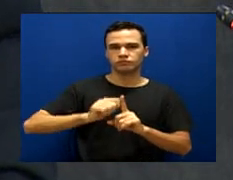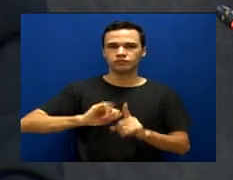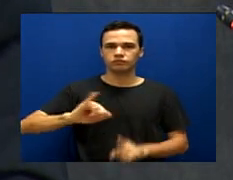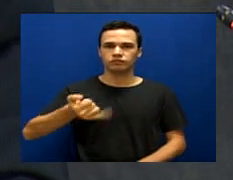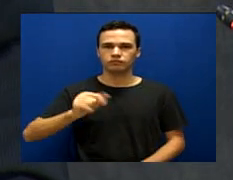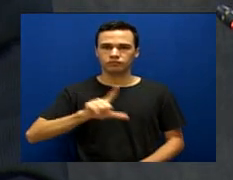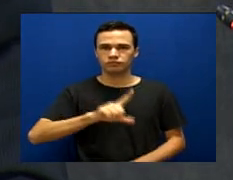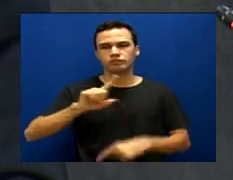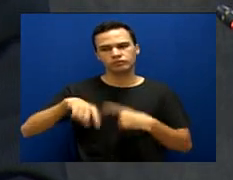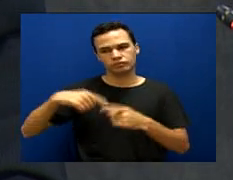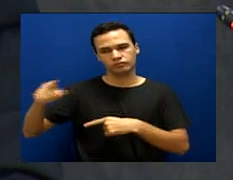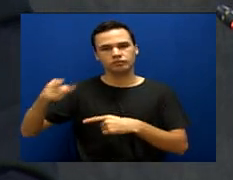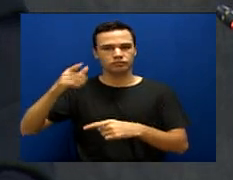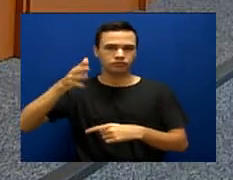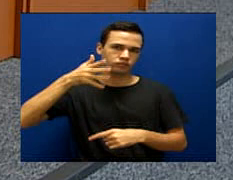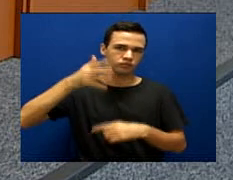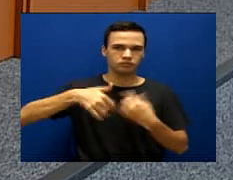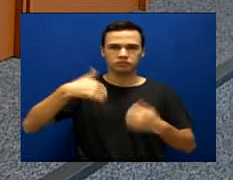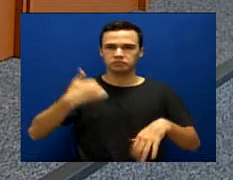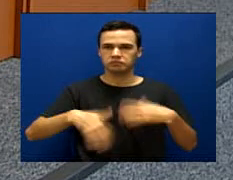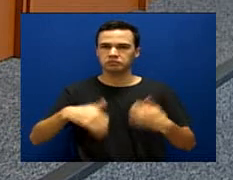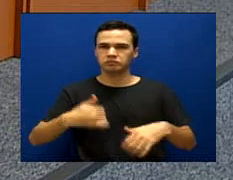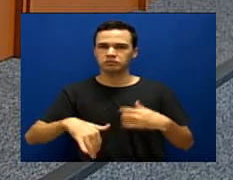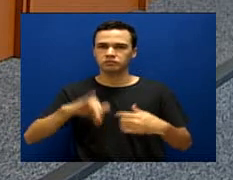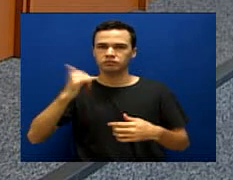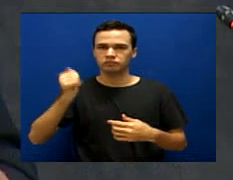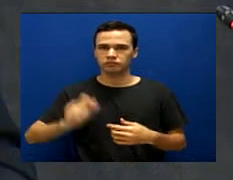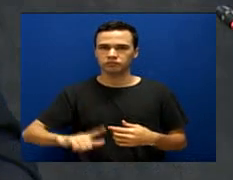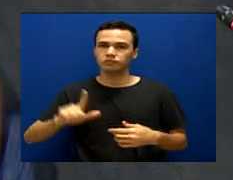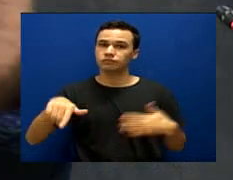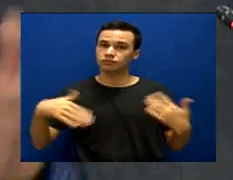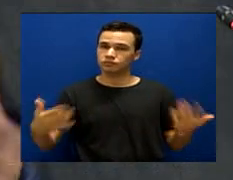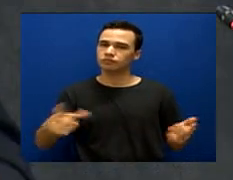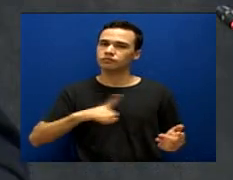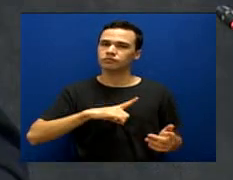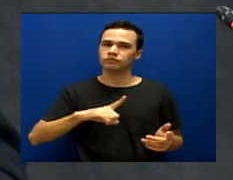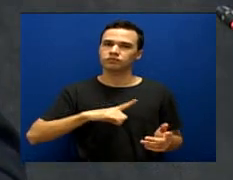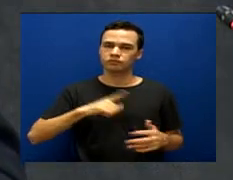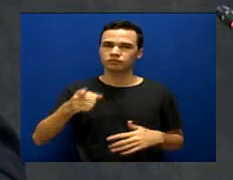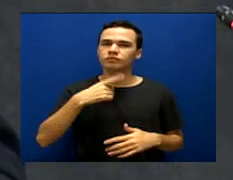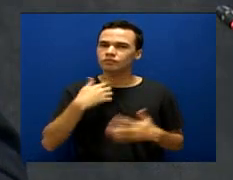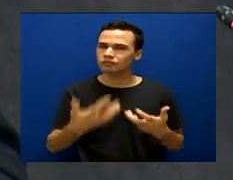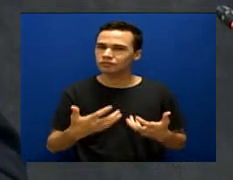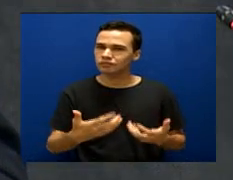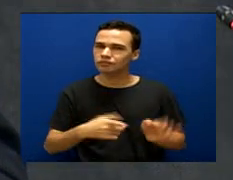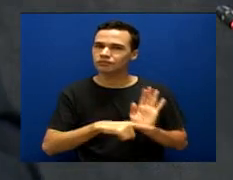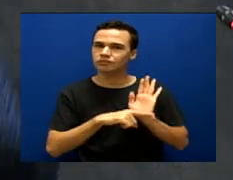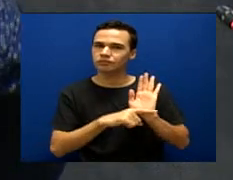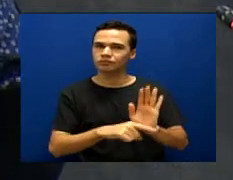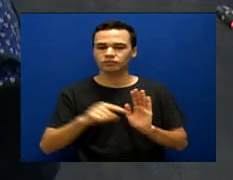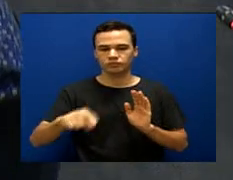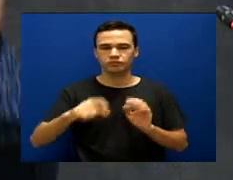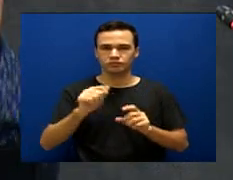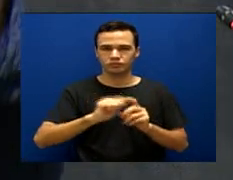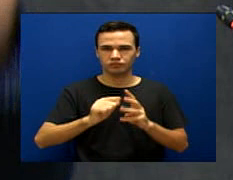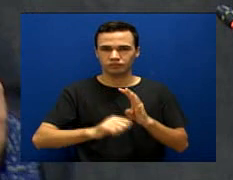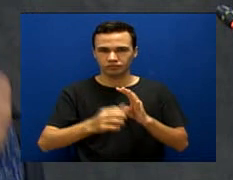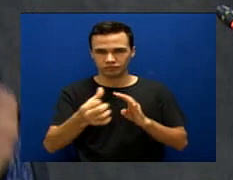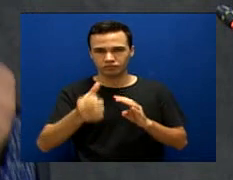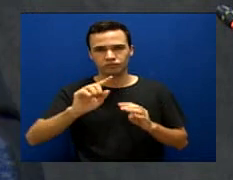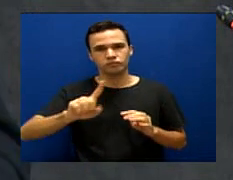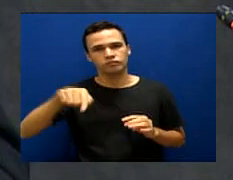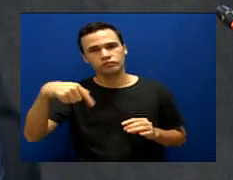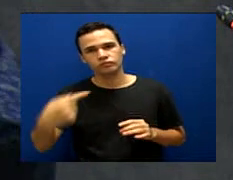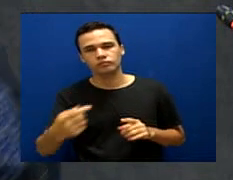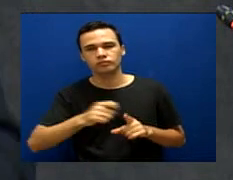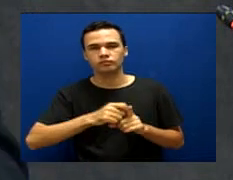eu, inclusive, vai se manifestar com relação a isso. Então, existe uma vontade política agora para segundo semestre. Agora,